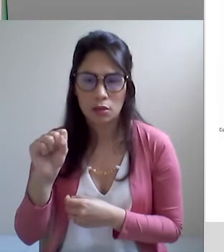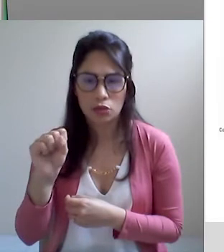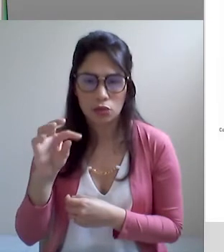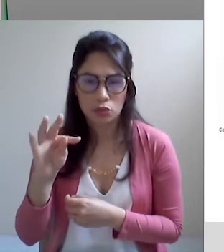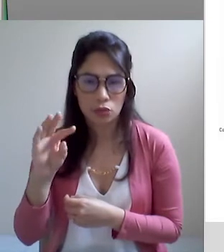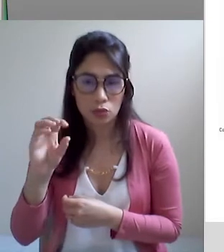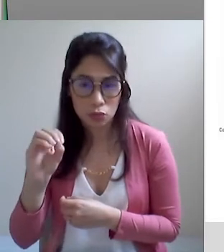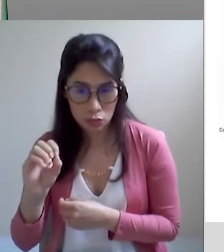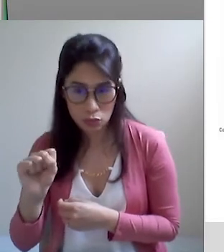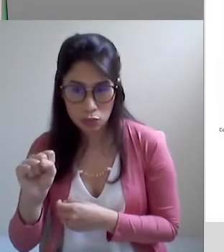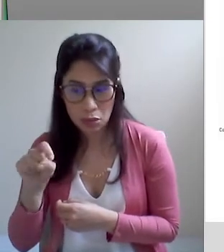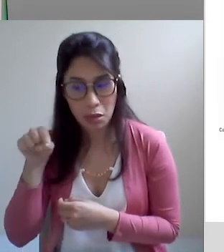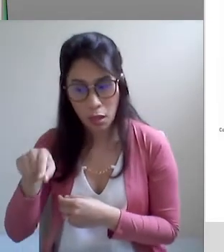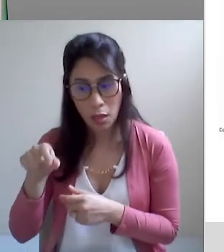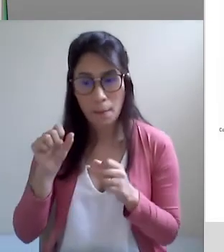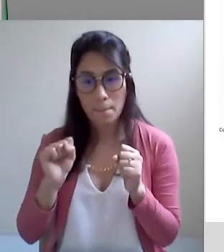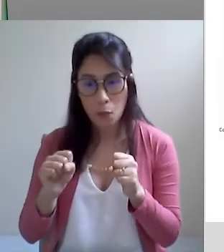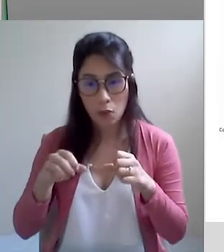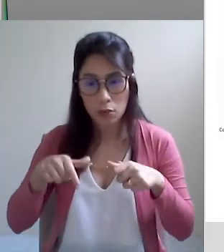inativos.